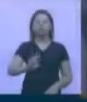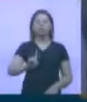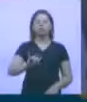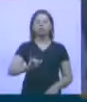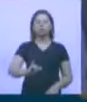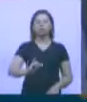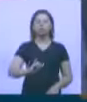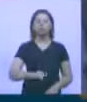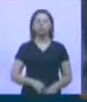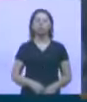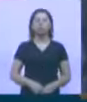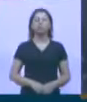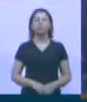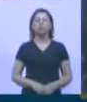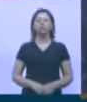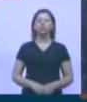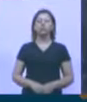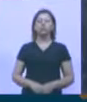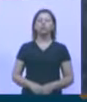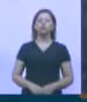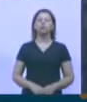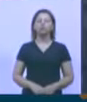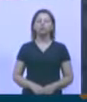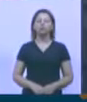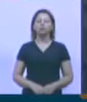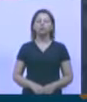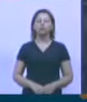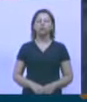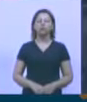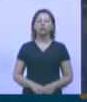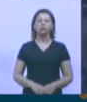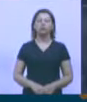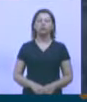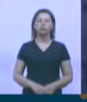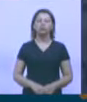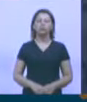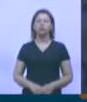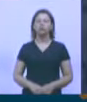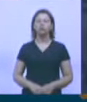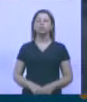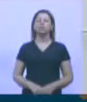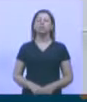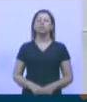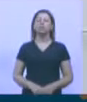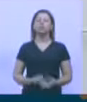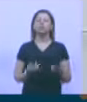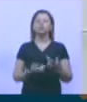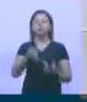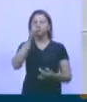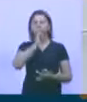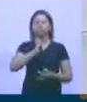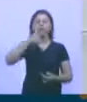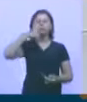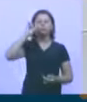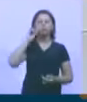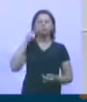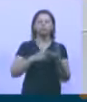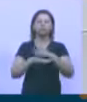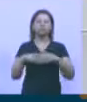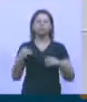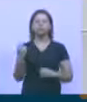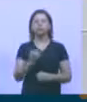The most important healing we all need is spiritual healing. Como eu disse então ontem, a cura que